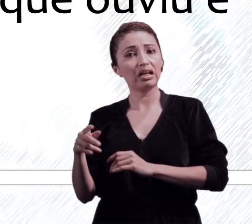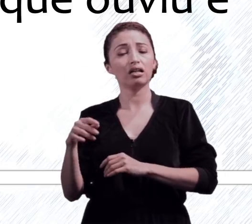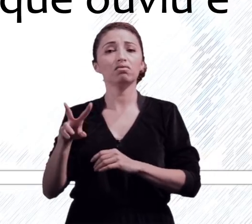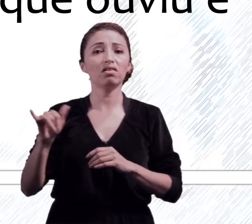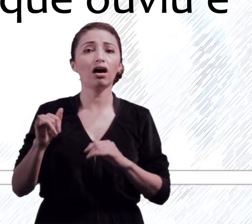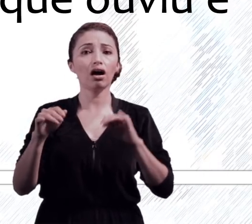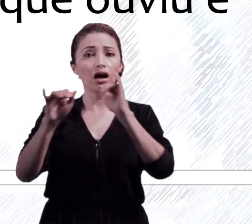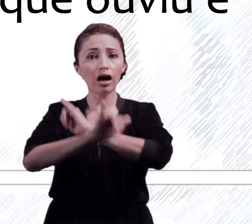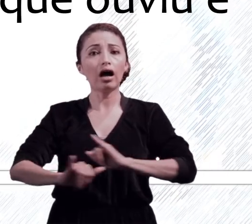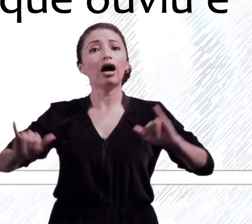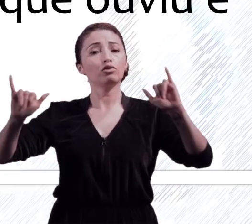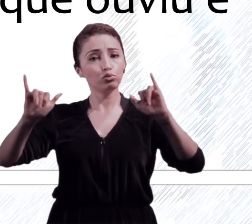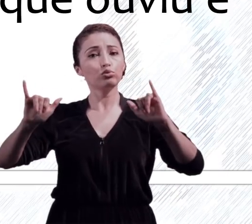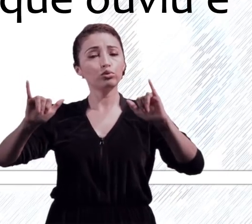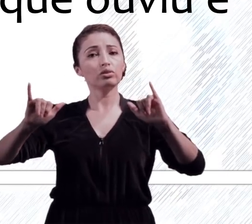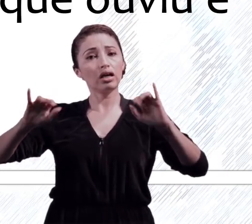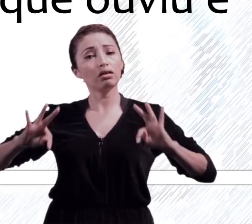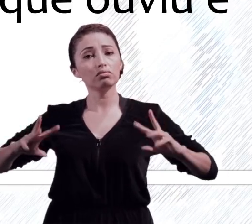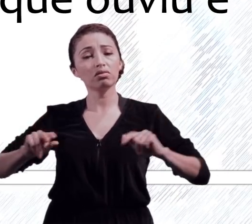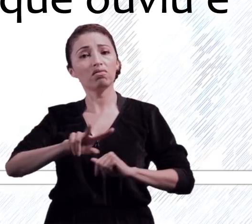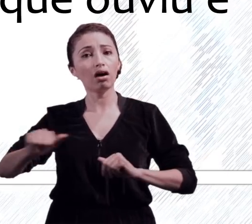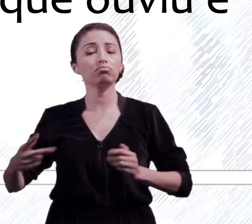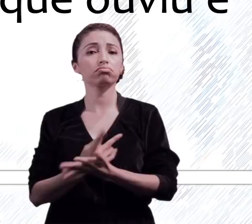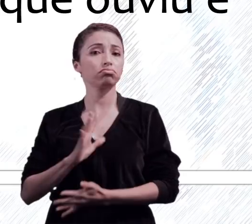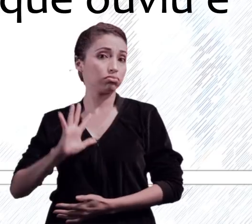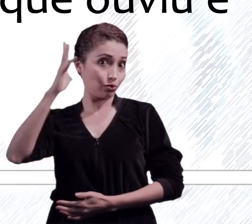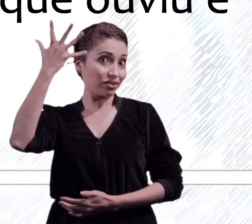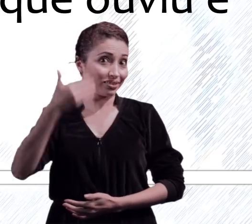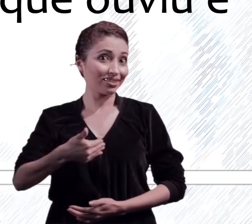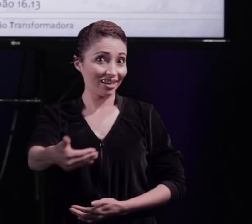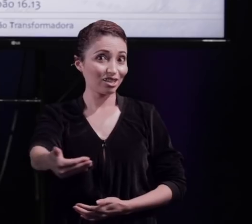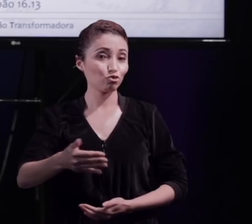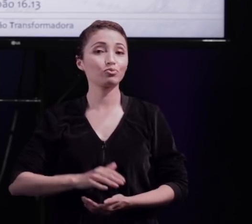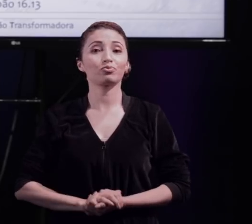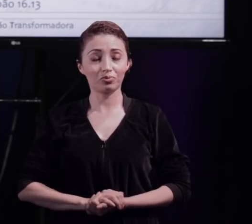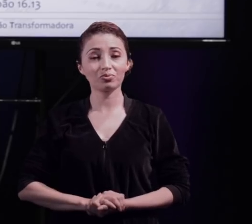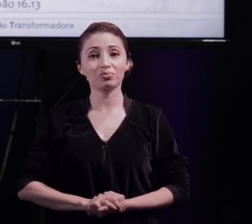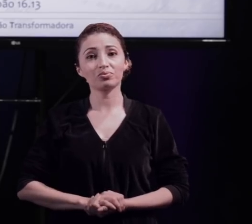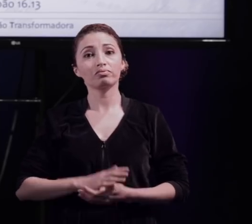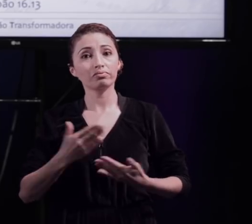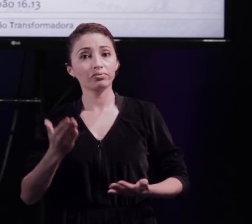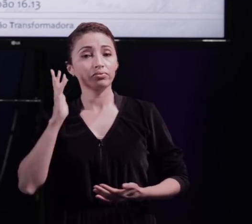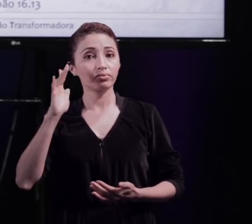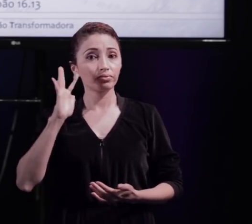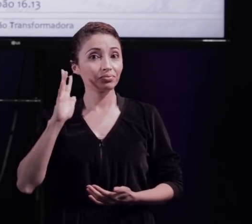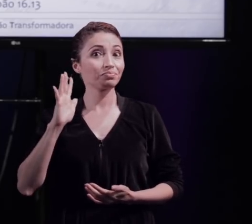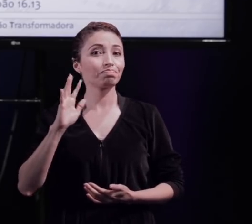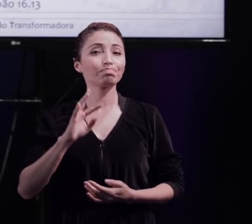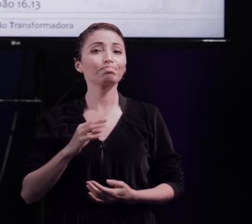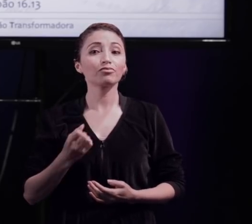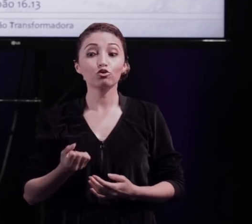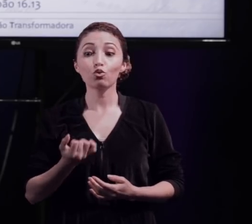que ouviu e lhes anunciará o que ainda está para acontecer. Quantas coisas